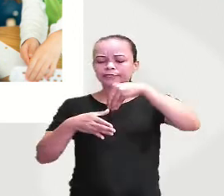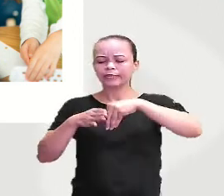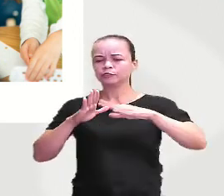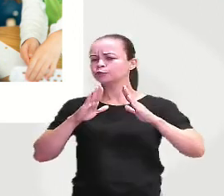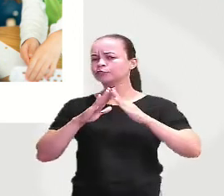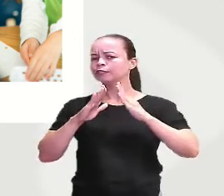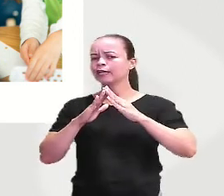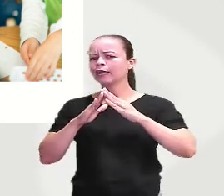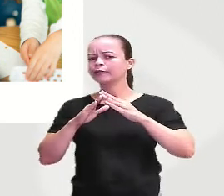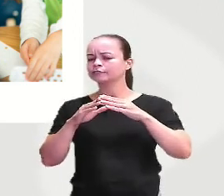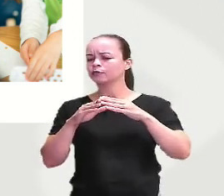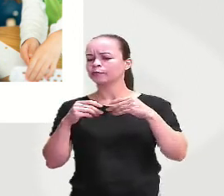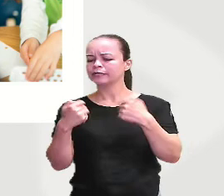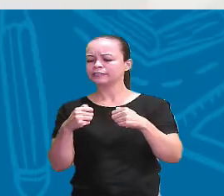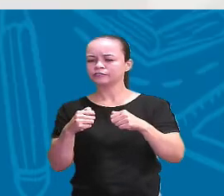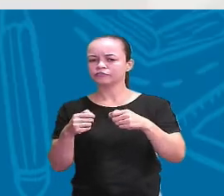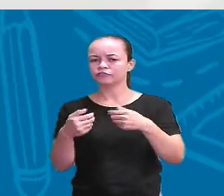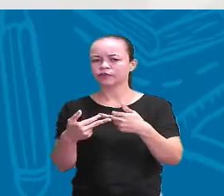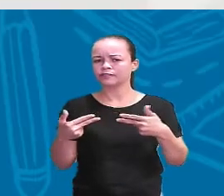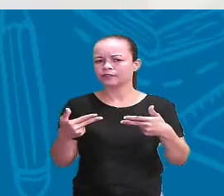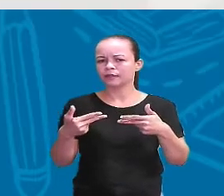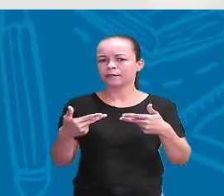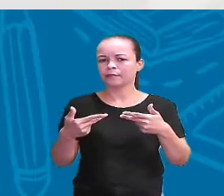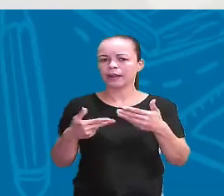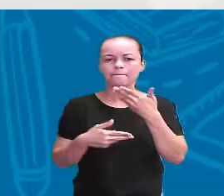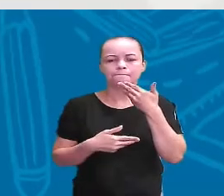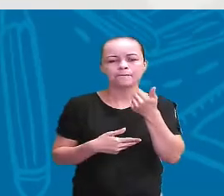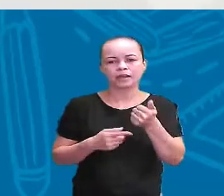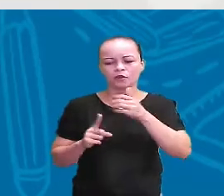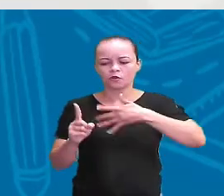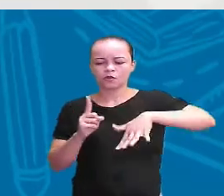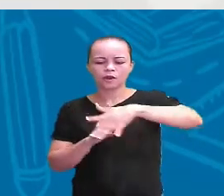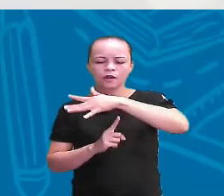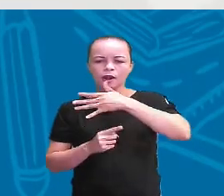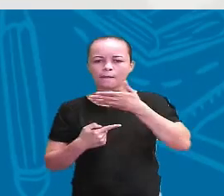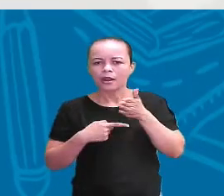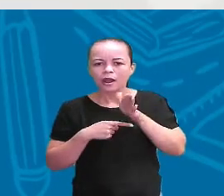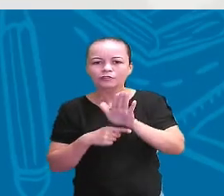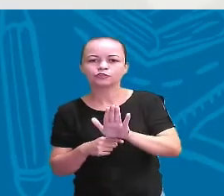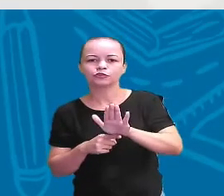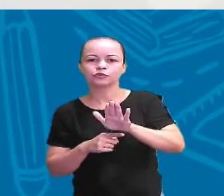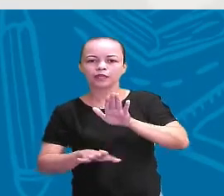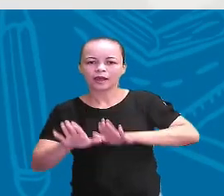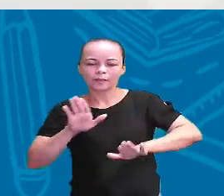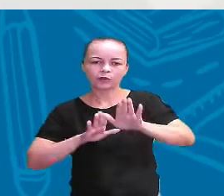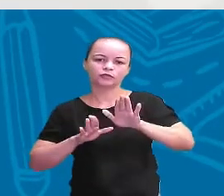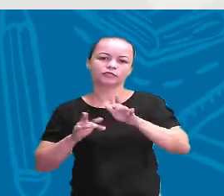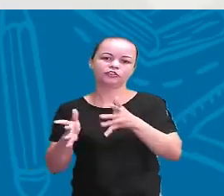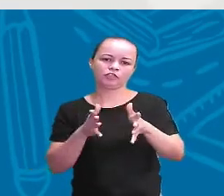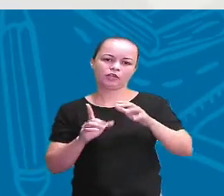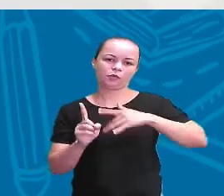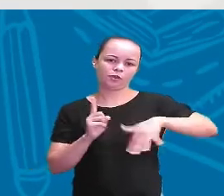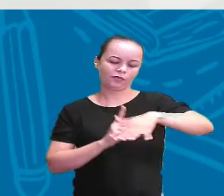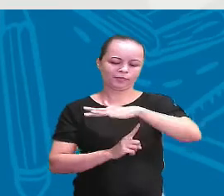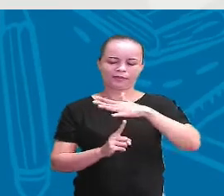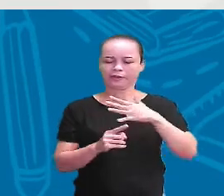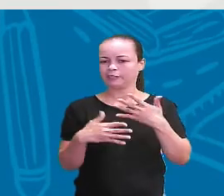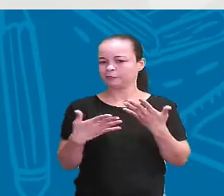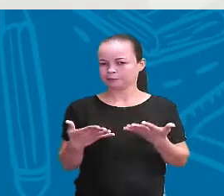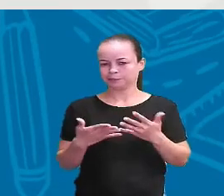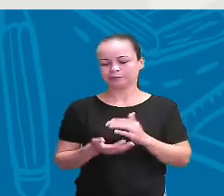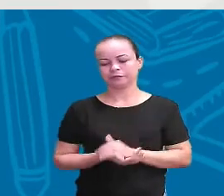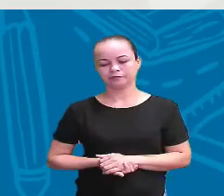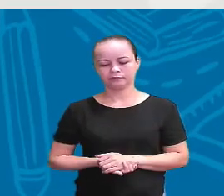para melhorar o meio ambiente, para contribuir com a preservação do meio ambiente, certo? E por